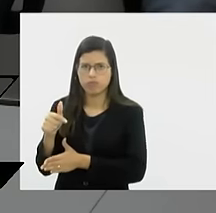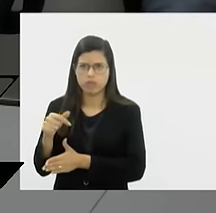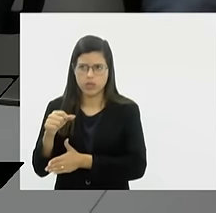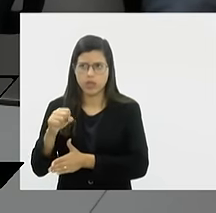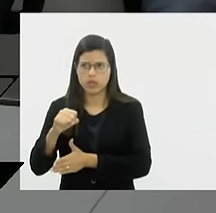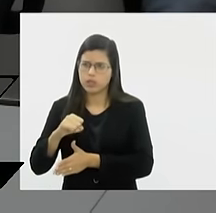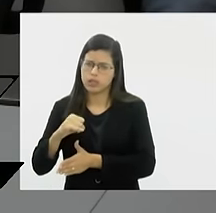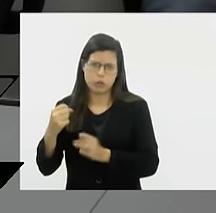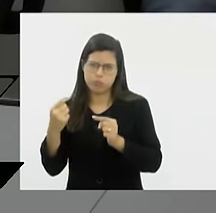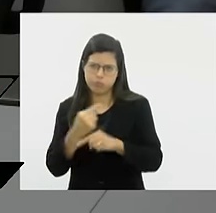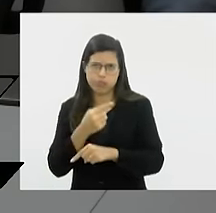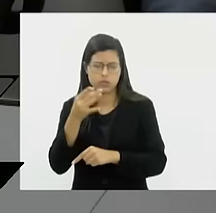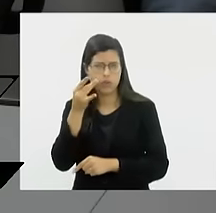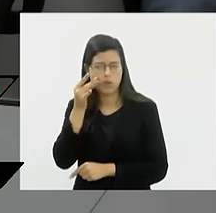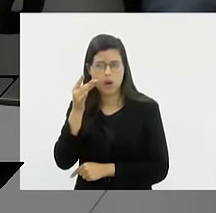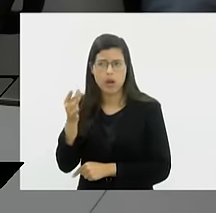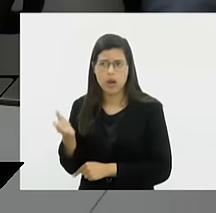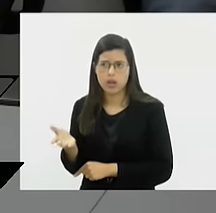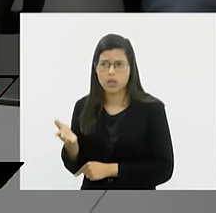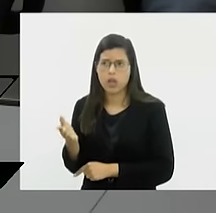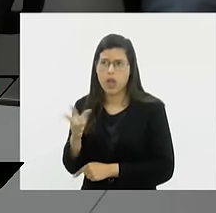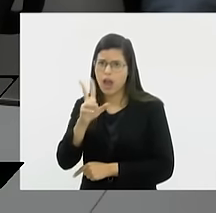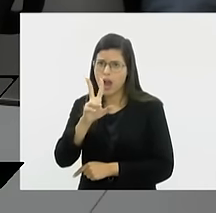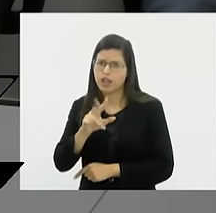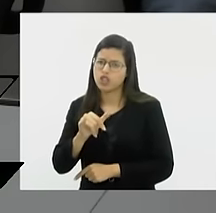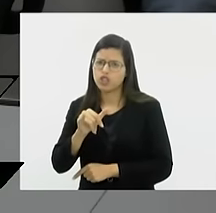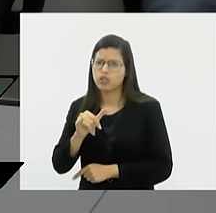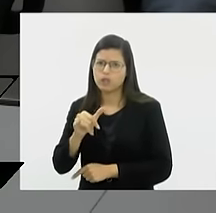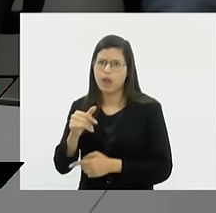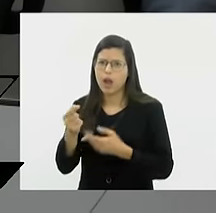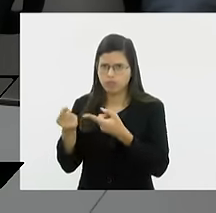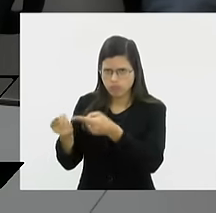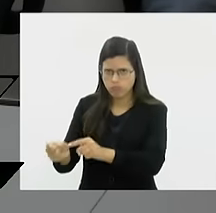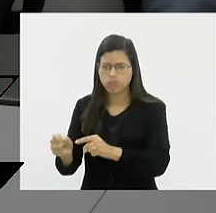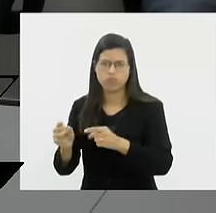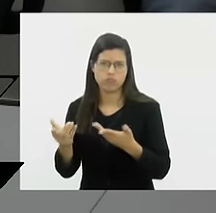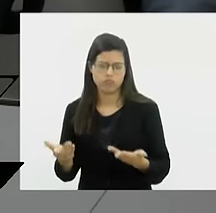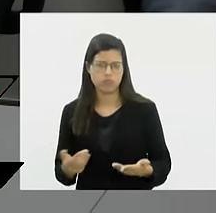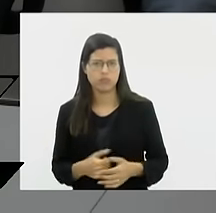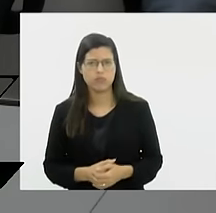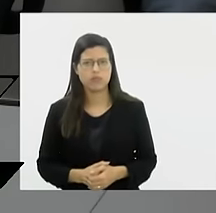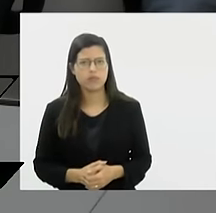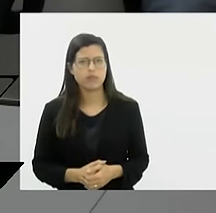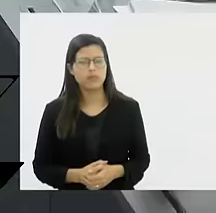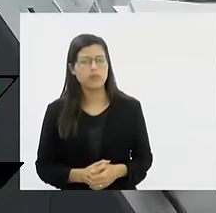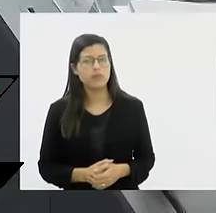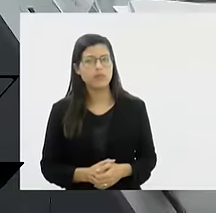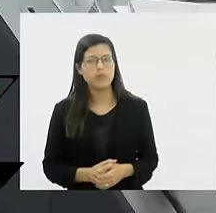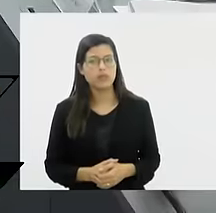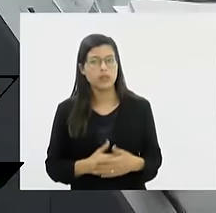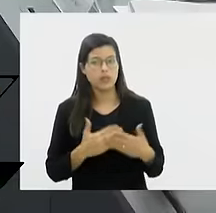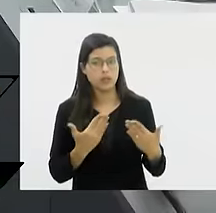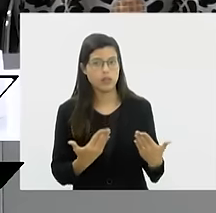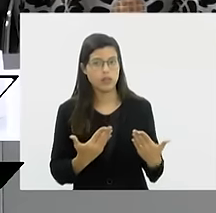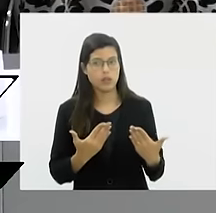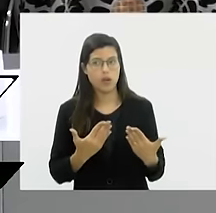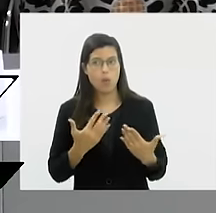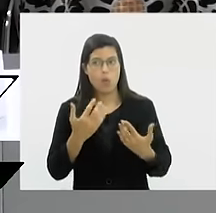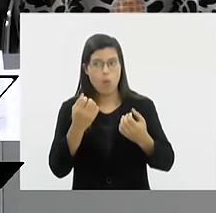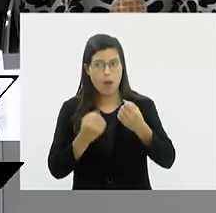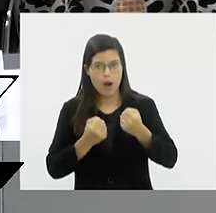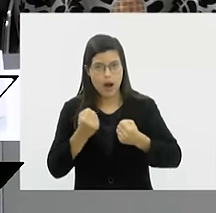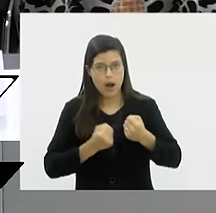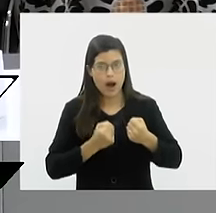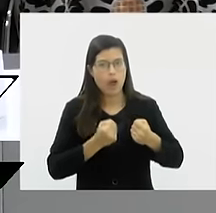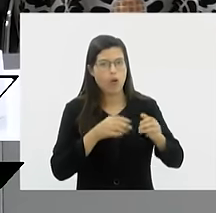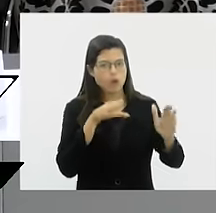com a realidade, a gente vai confrontar tudo isso aí. Deputado, salvo engano, o carro, o veículo que é